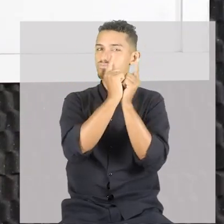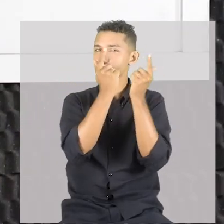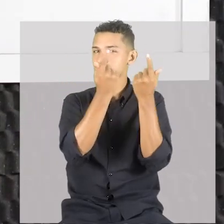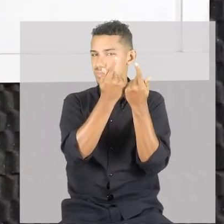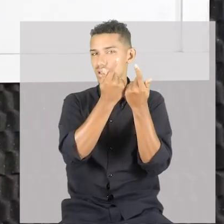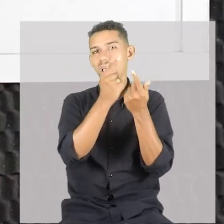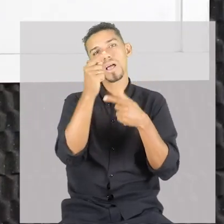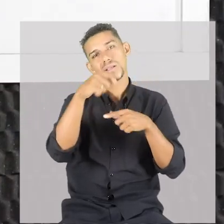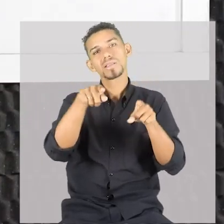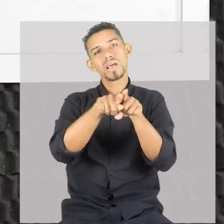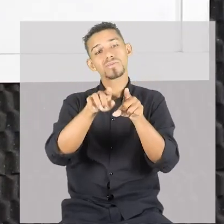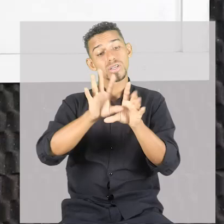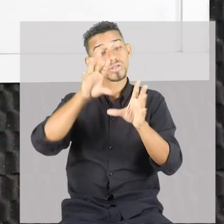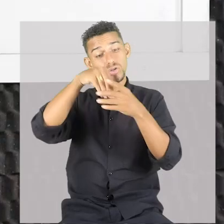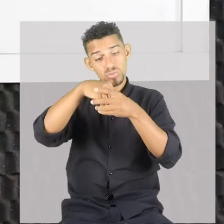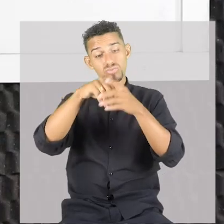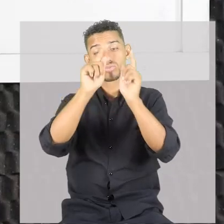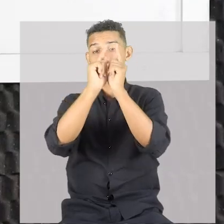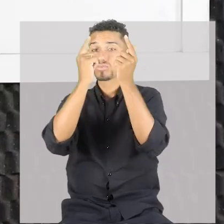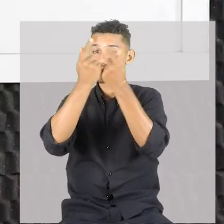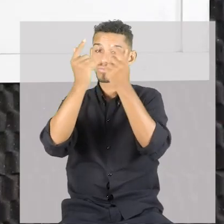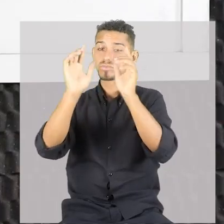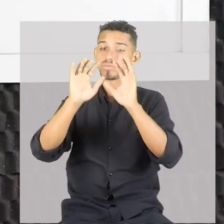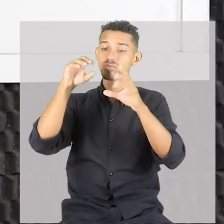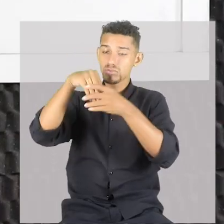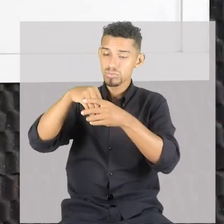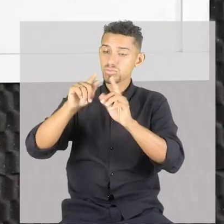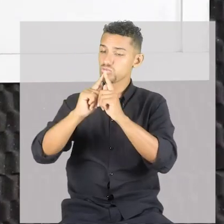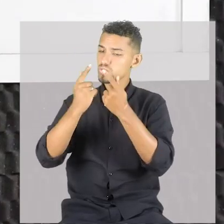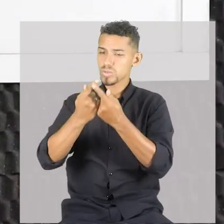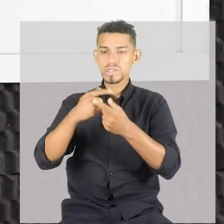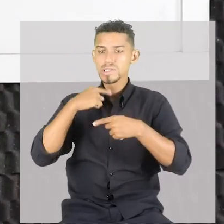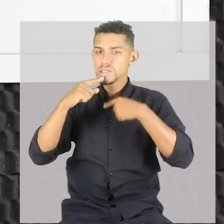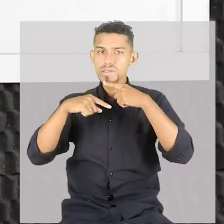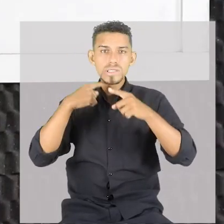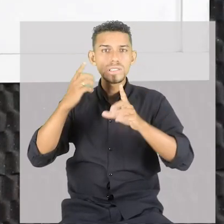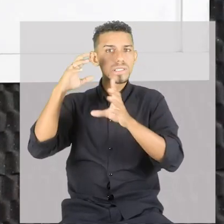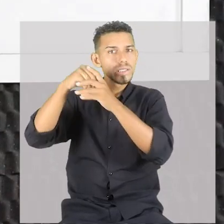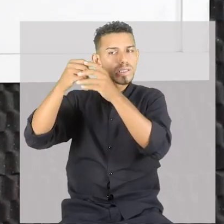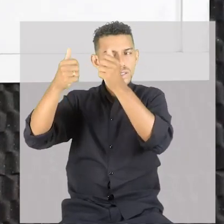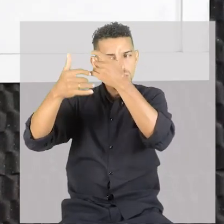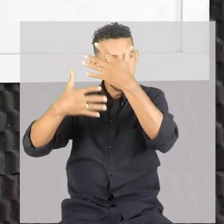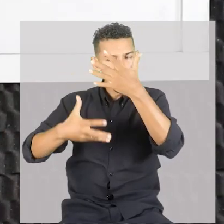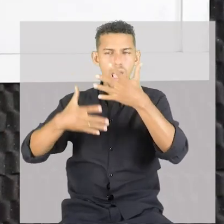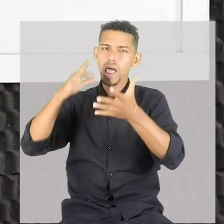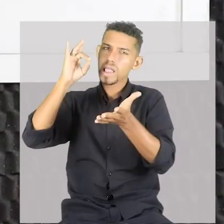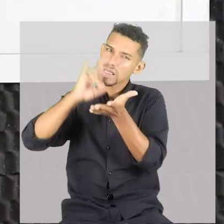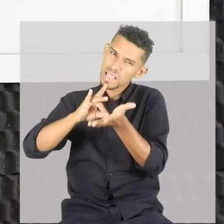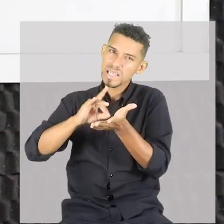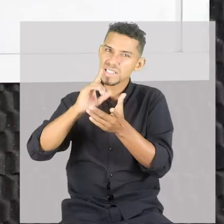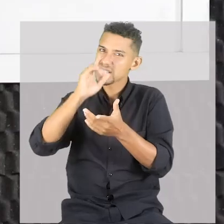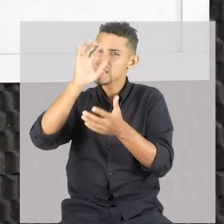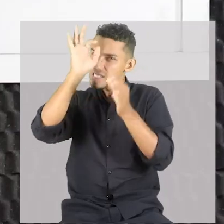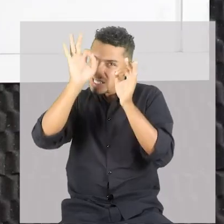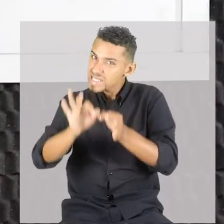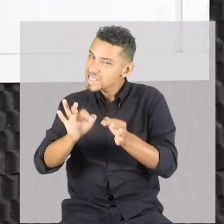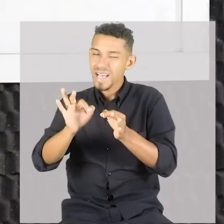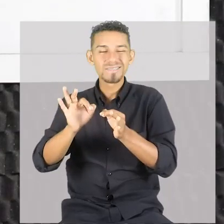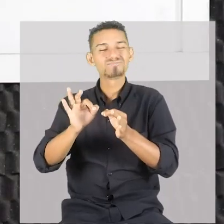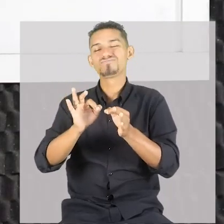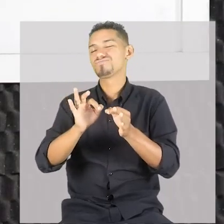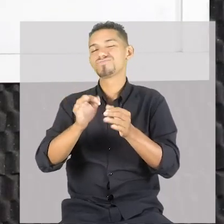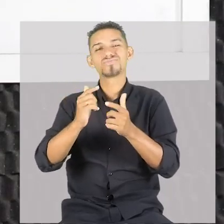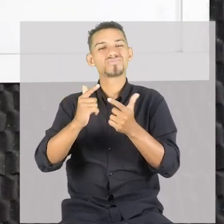E nele também estão contidos organismos que a gente não consegue dar uma classificação muito exata, tá certo? Aqui no